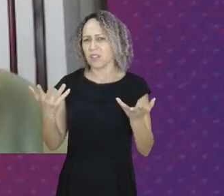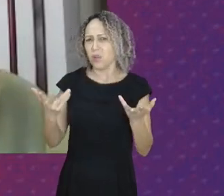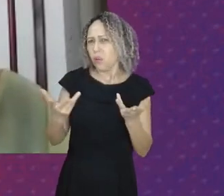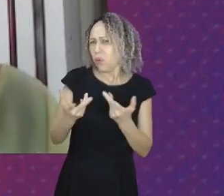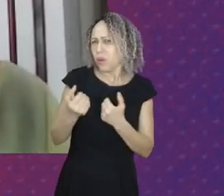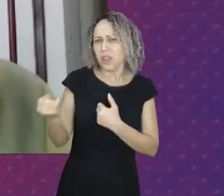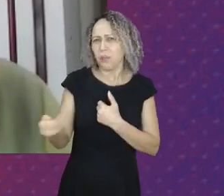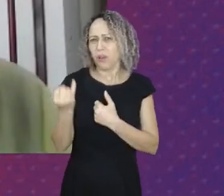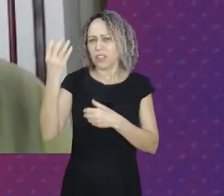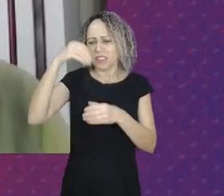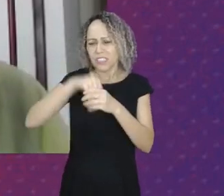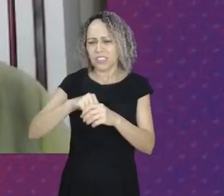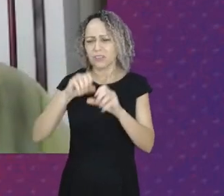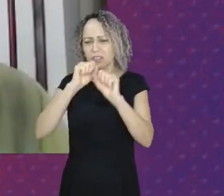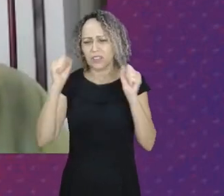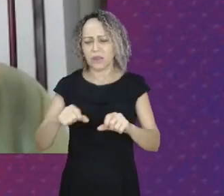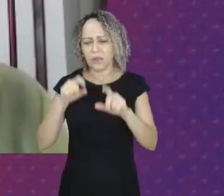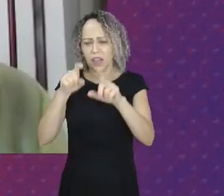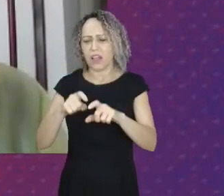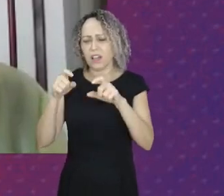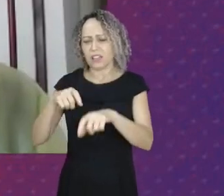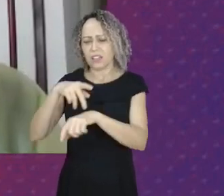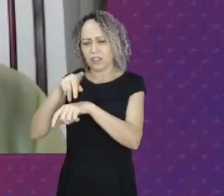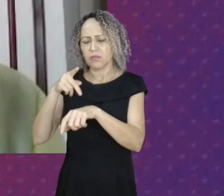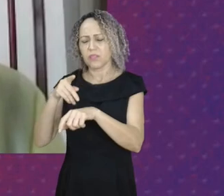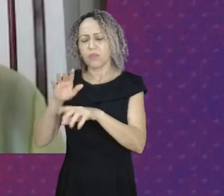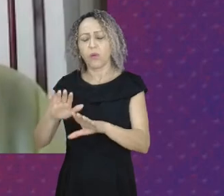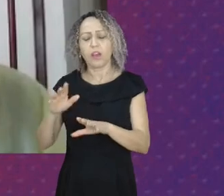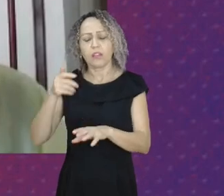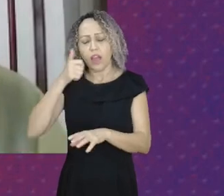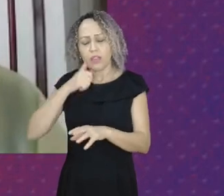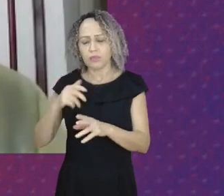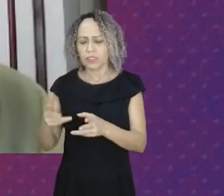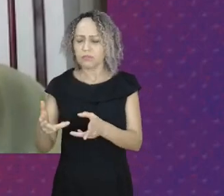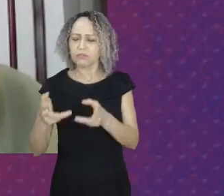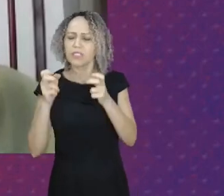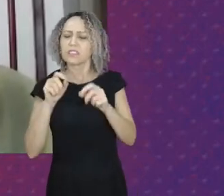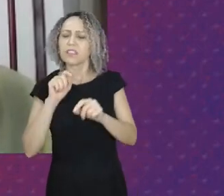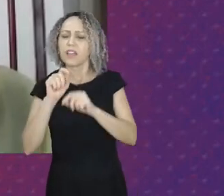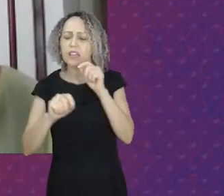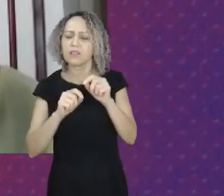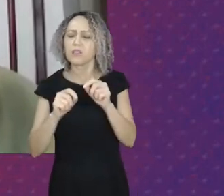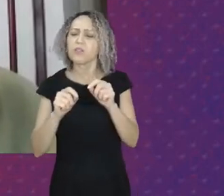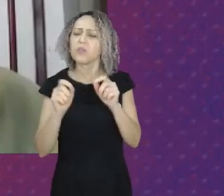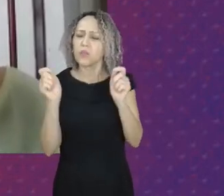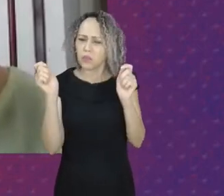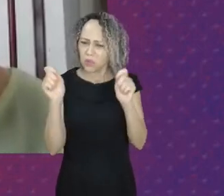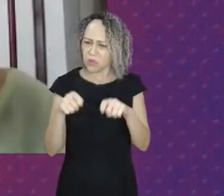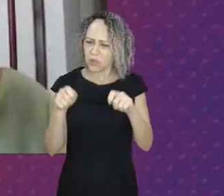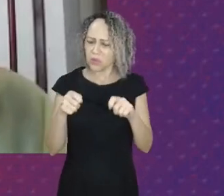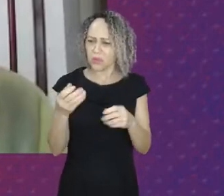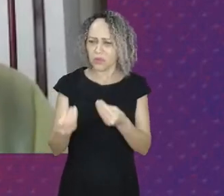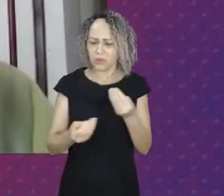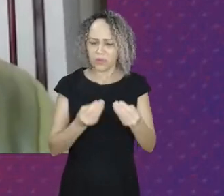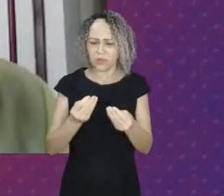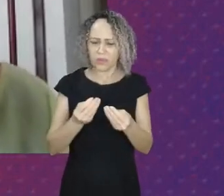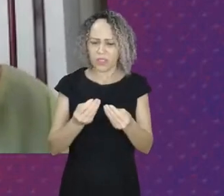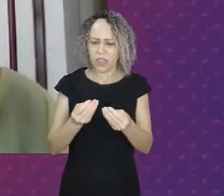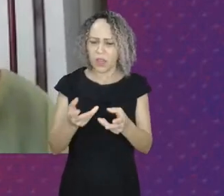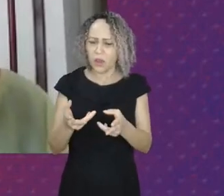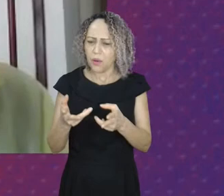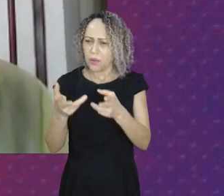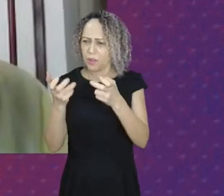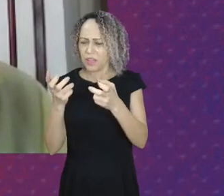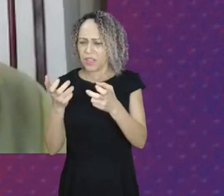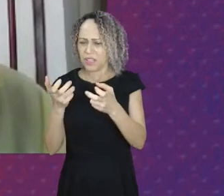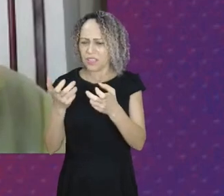país, e o quanto a percepção das mulheres sobre aquilo que deu origem às cadernetas, que era a percepção no